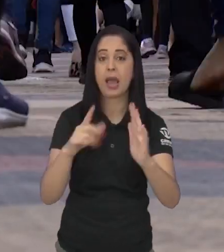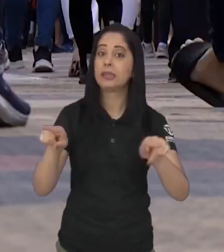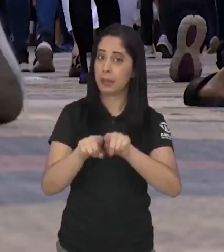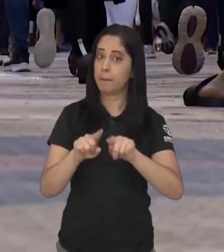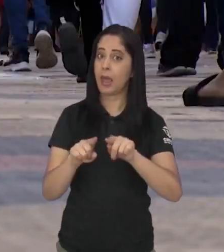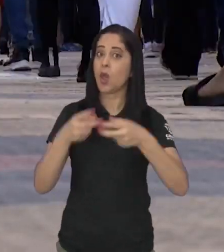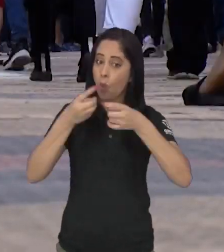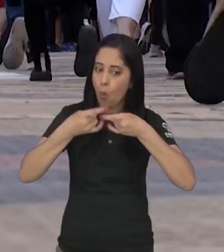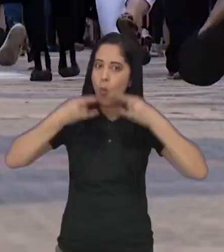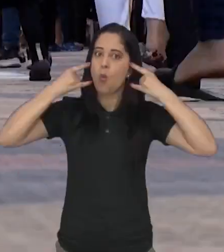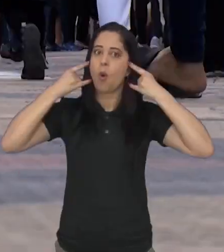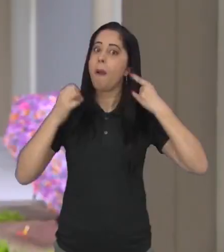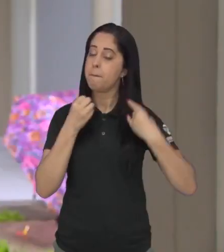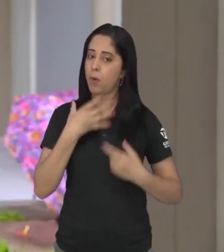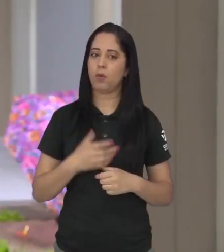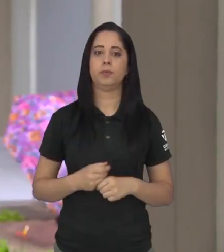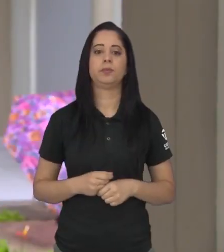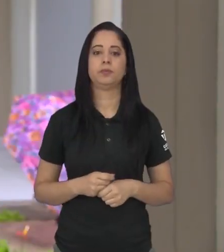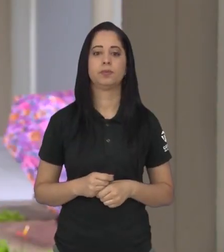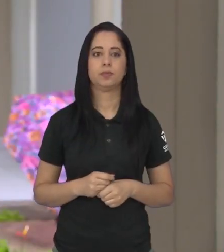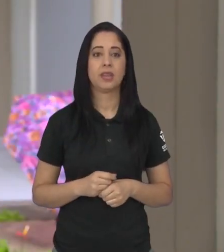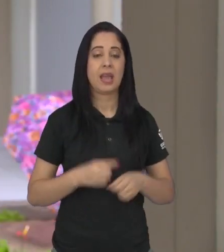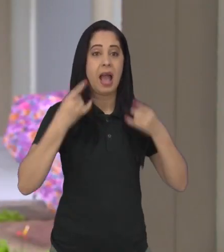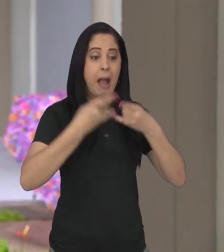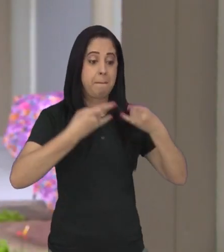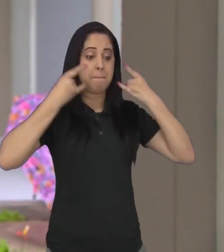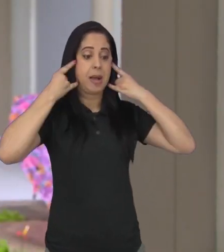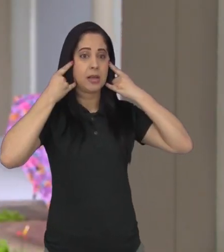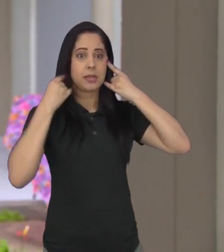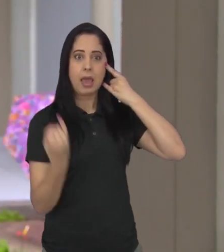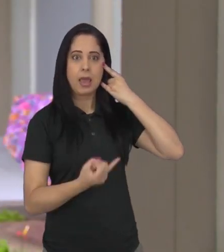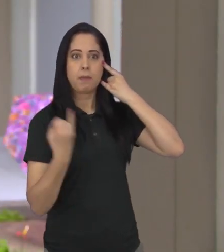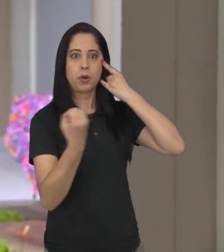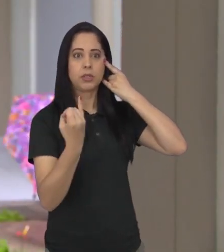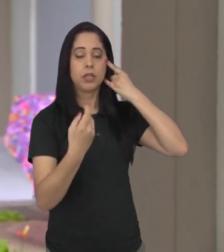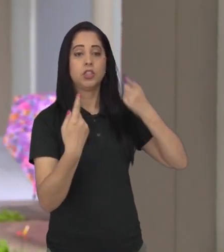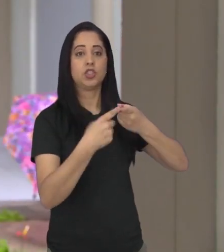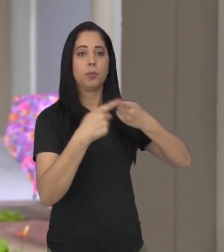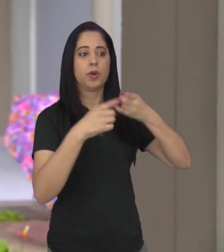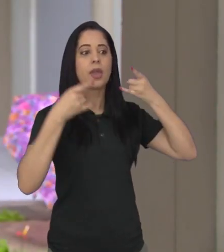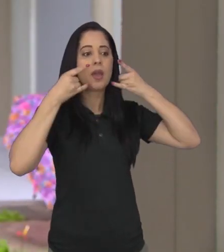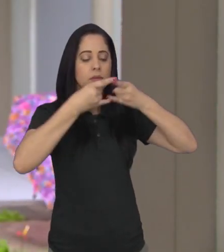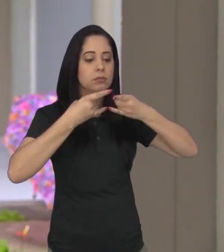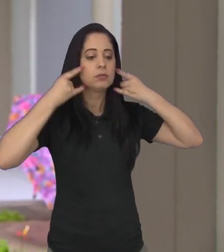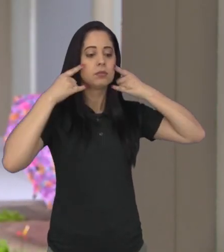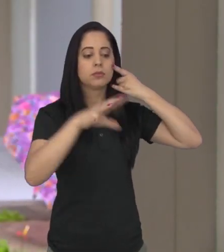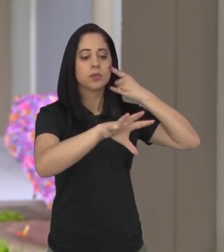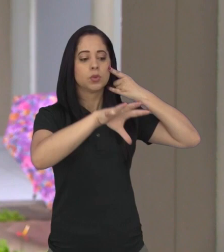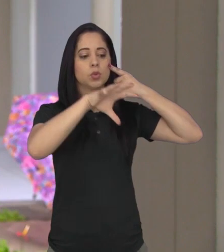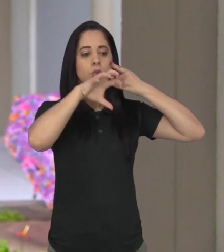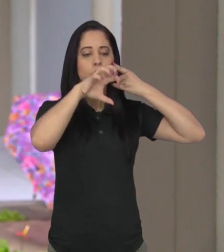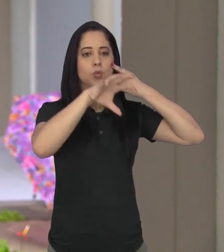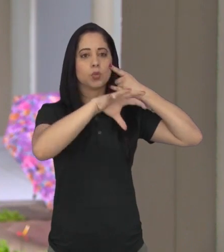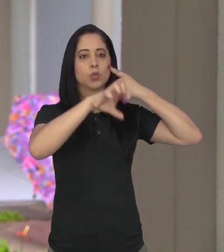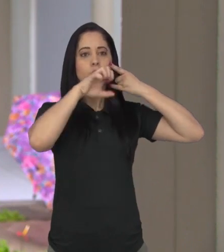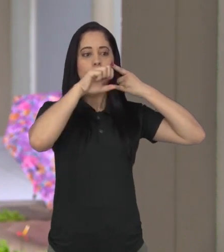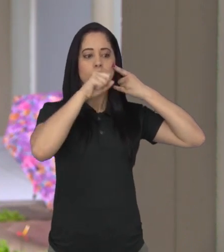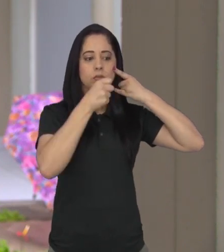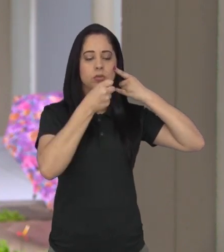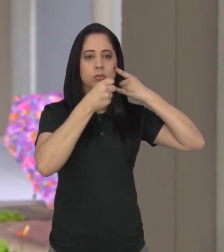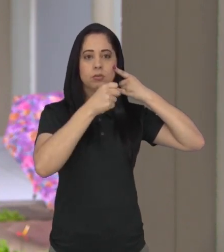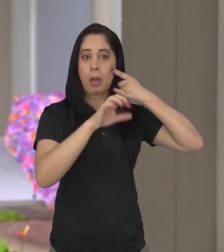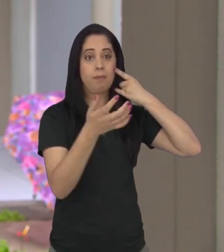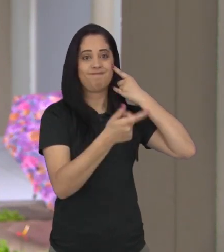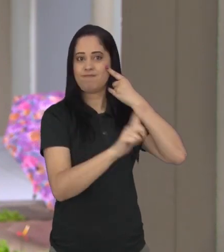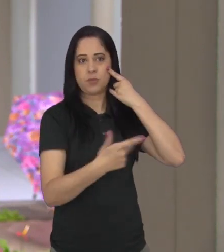maior número de pessoas. Qual que é a importância da máscara? A máscara é uma barreira. Se eu estou doente e uso máscara, a chance de eu transmitir o